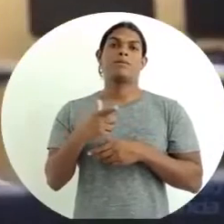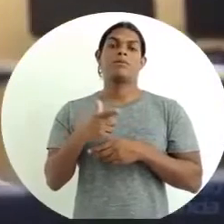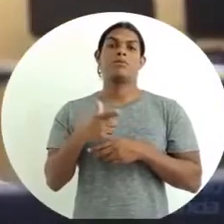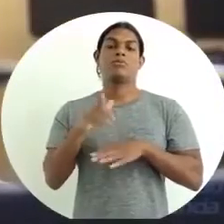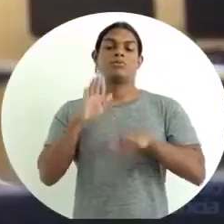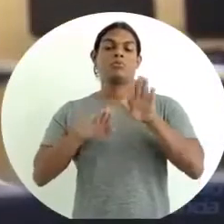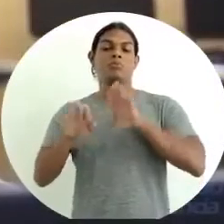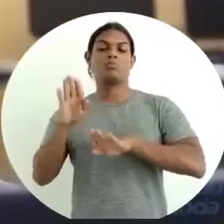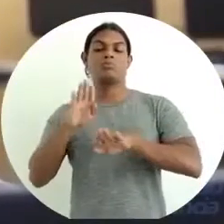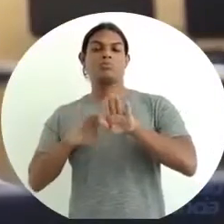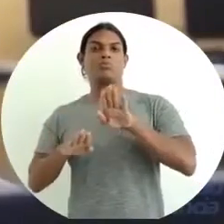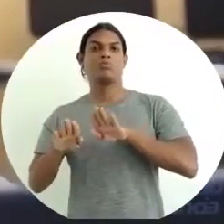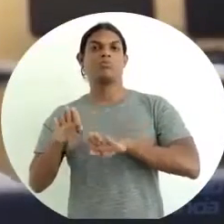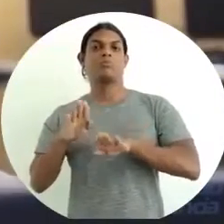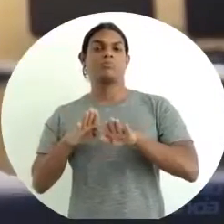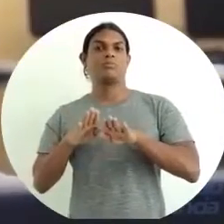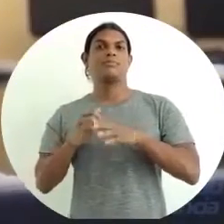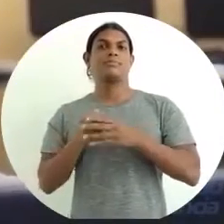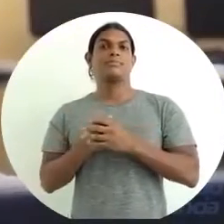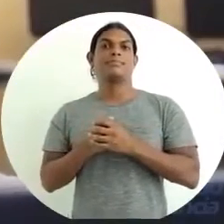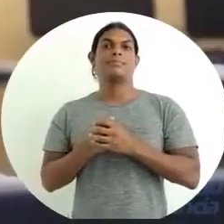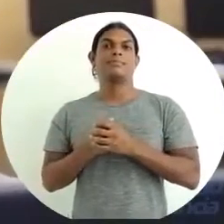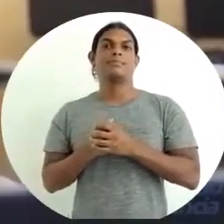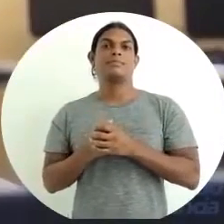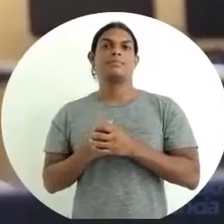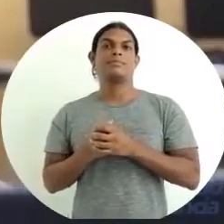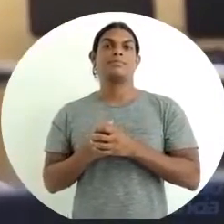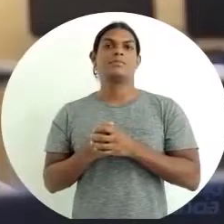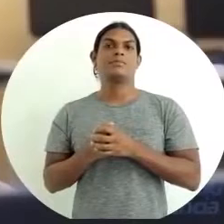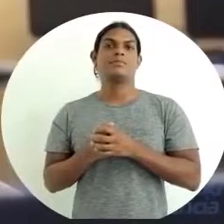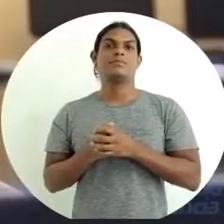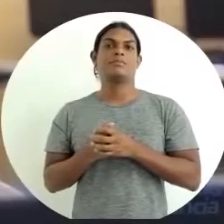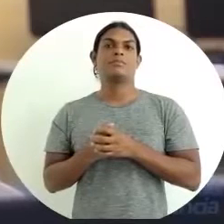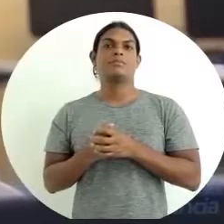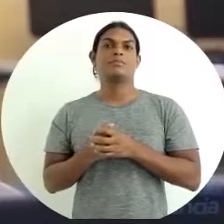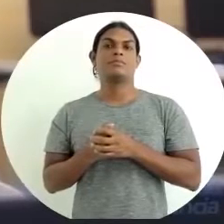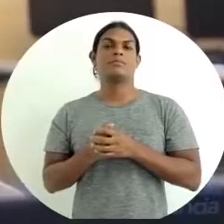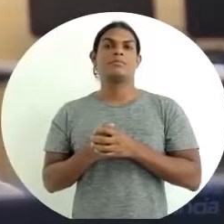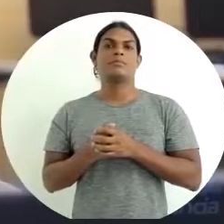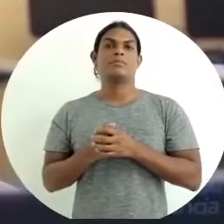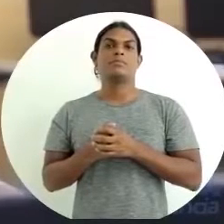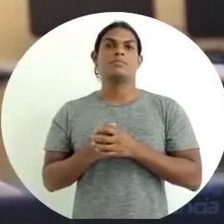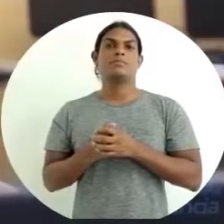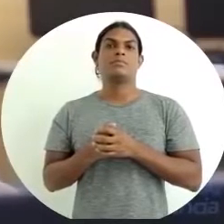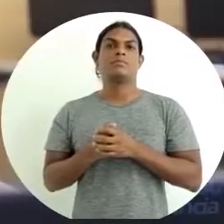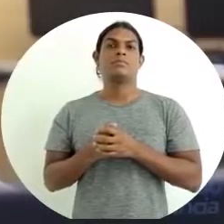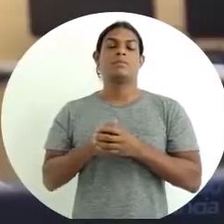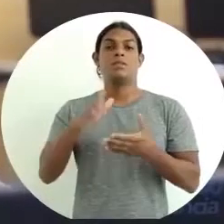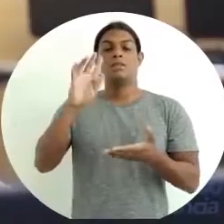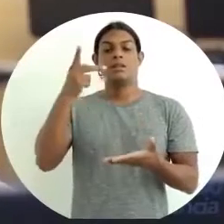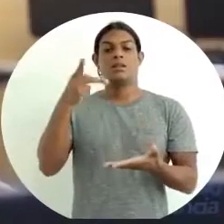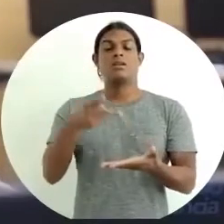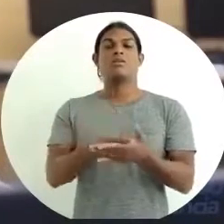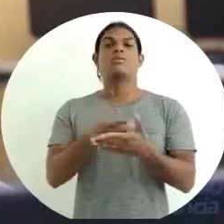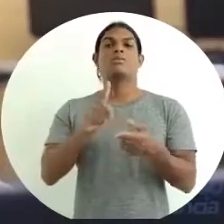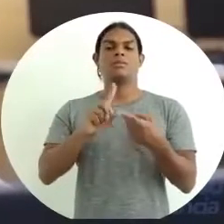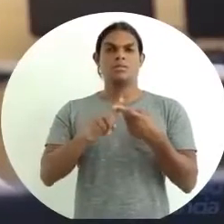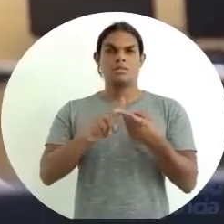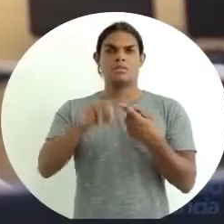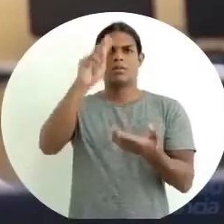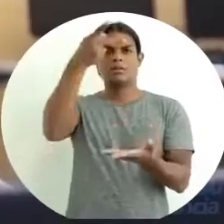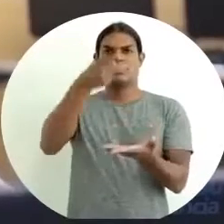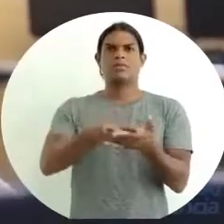por um companheiro de trabalho e vier afetar um outro trabalhador, também é acidente do trabalho por equiparação.